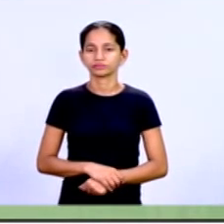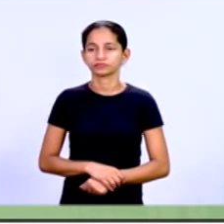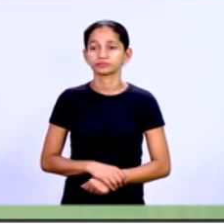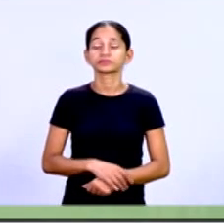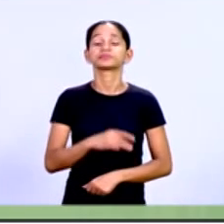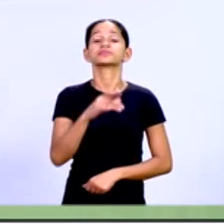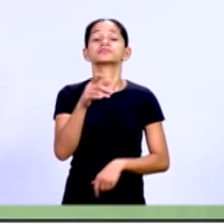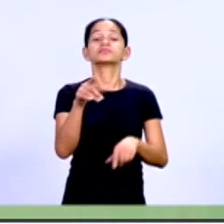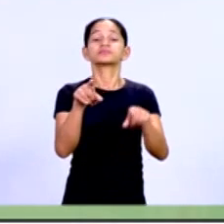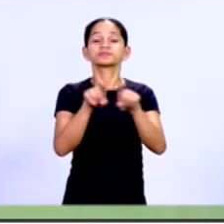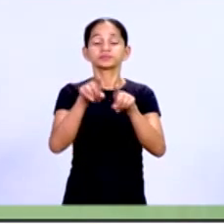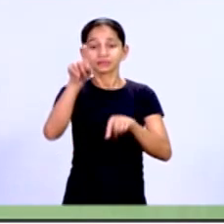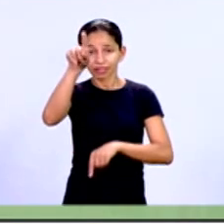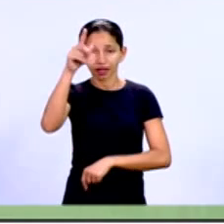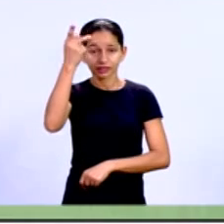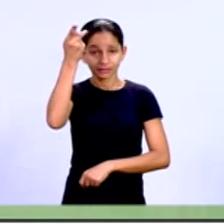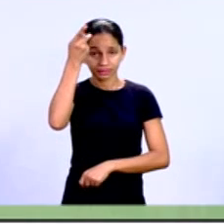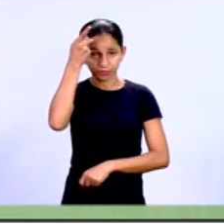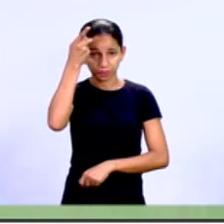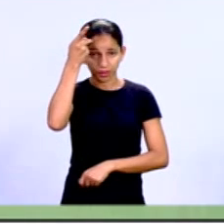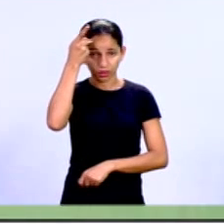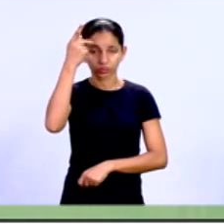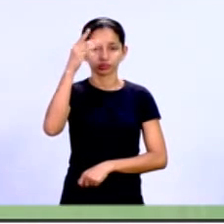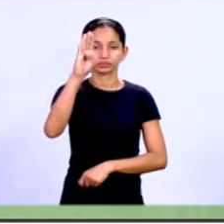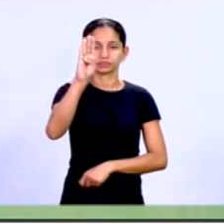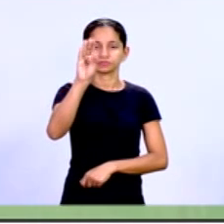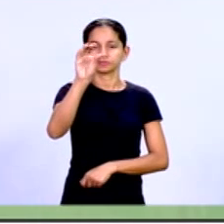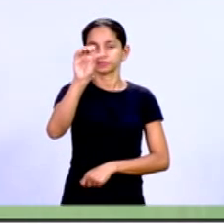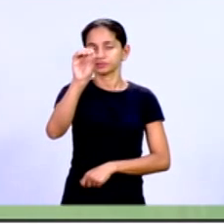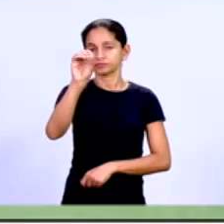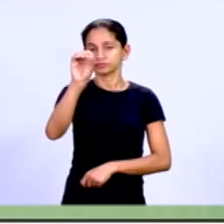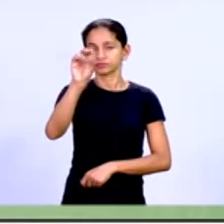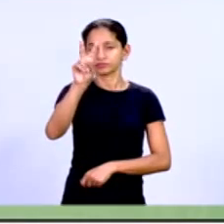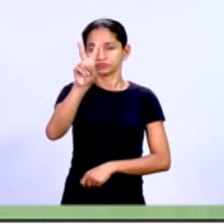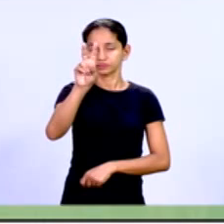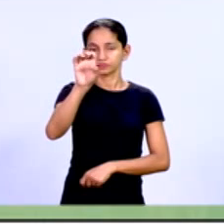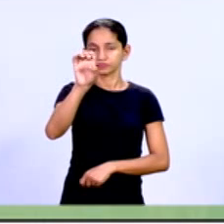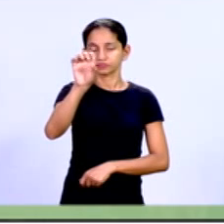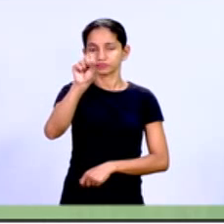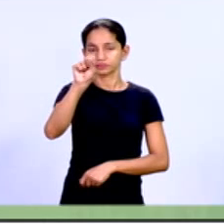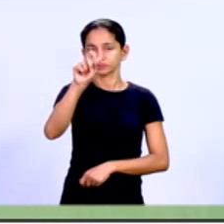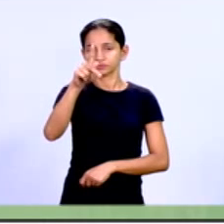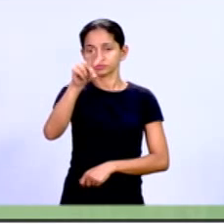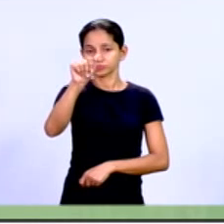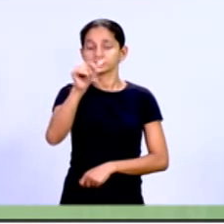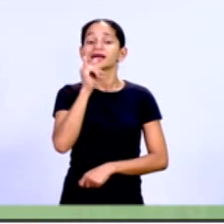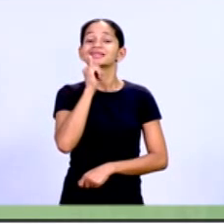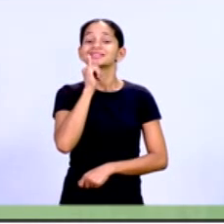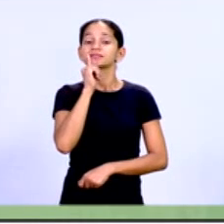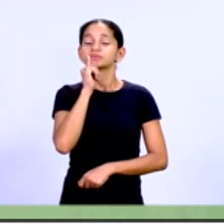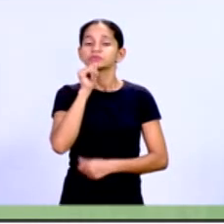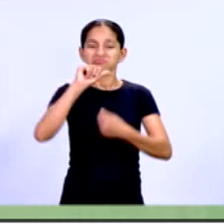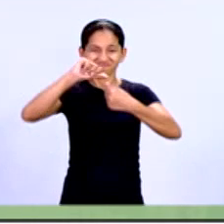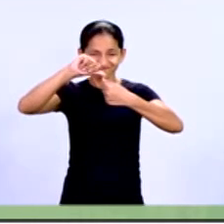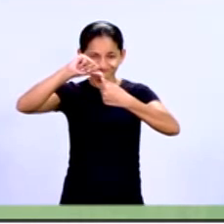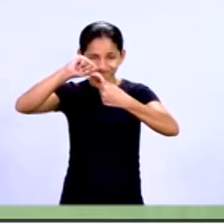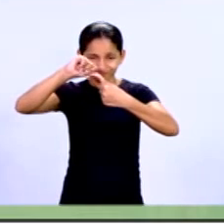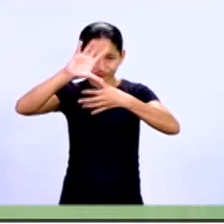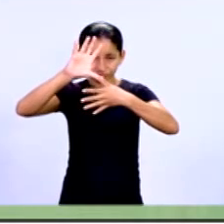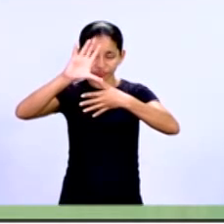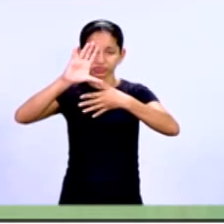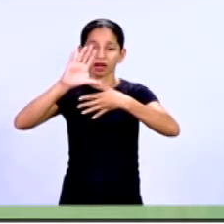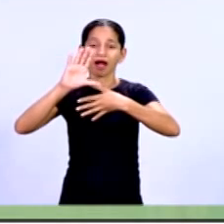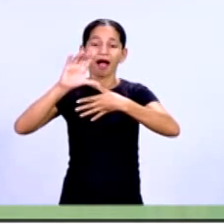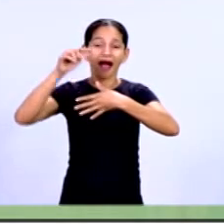A Bolsa de Valores de São Paulo, a Bovespa, é o maior centro de negociação com ações da América Latina. Fundada em 23